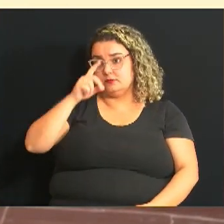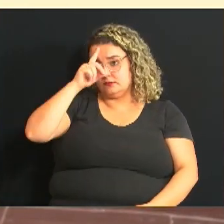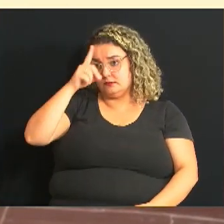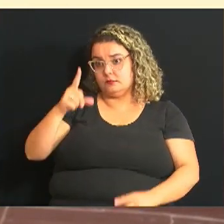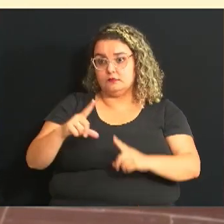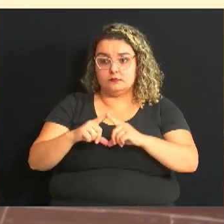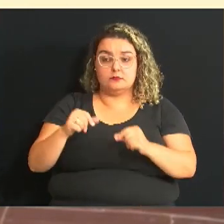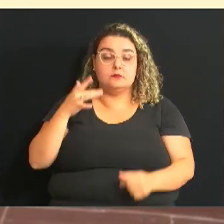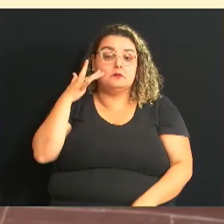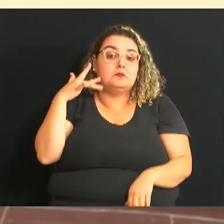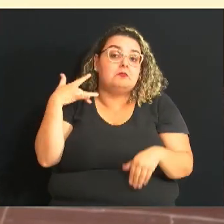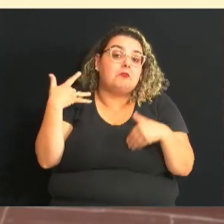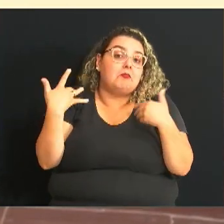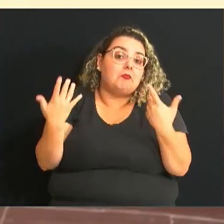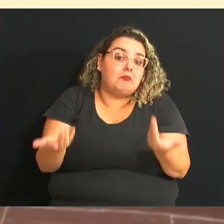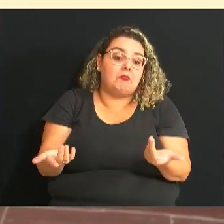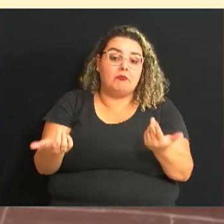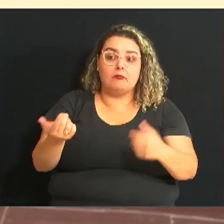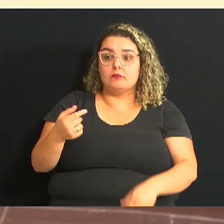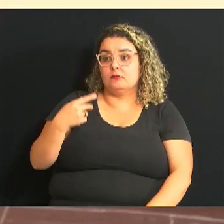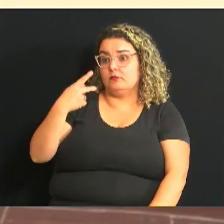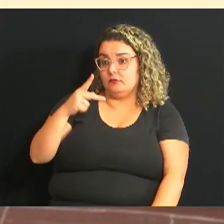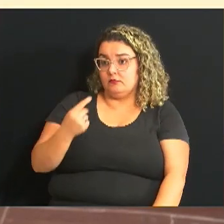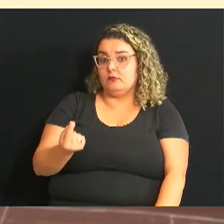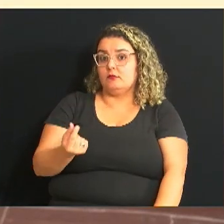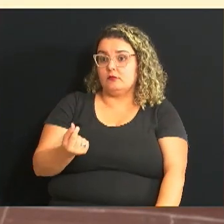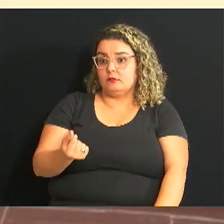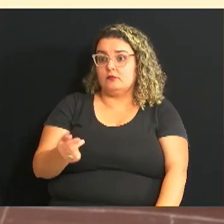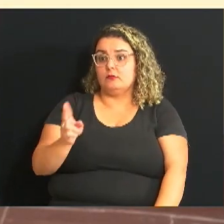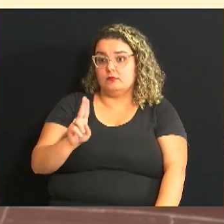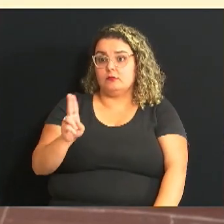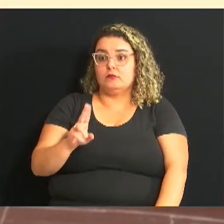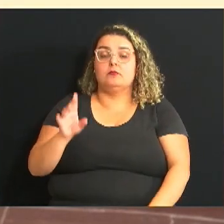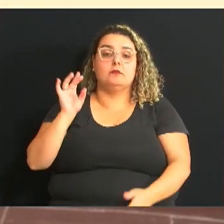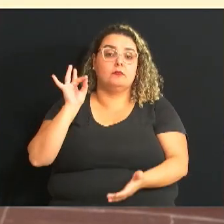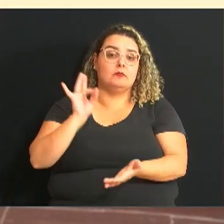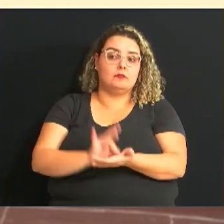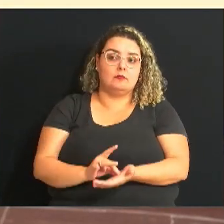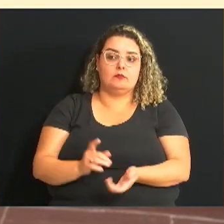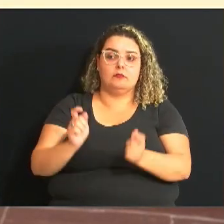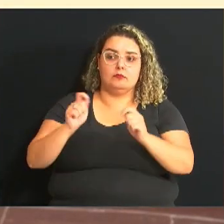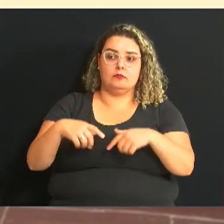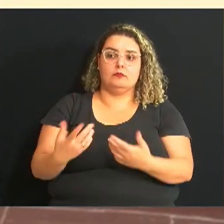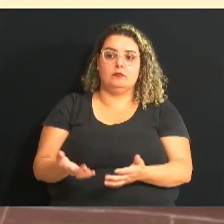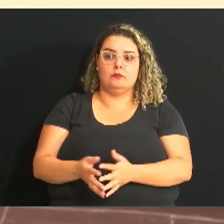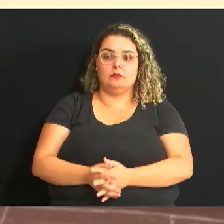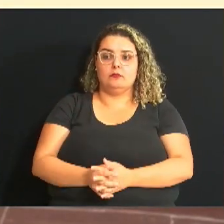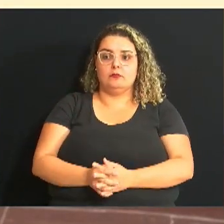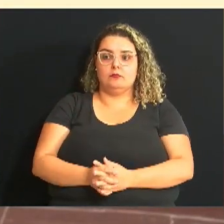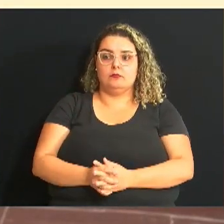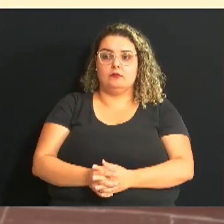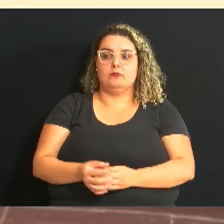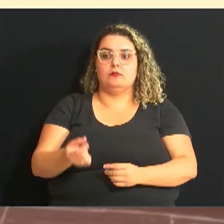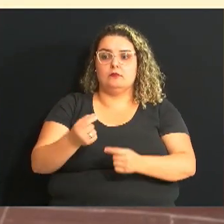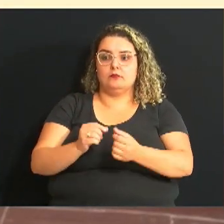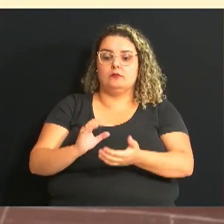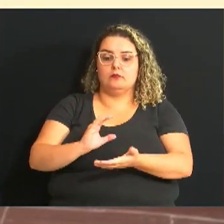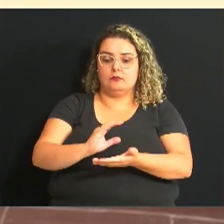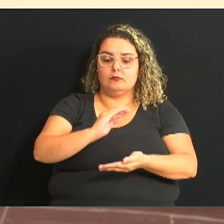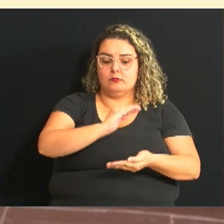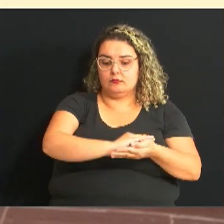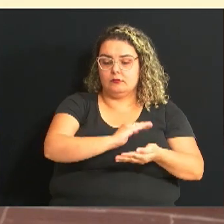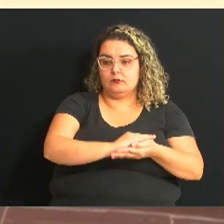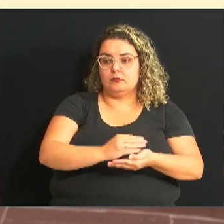sabe aonde que o seu dinheiro está sendo aplicado efetivamente. E você destinando para o fundo, você sabe aonde o dinheiro vai